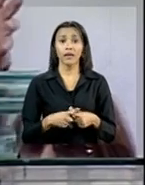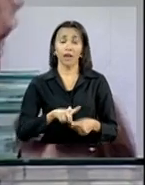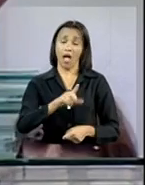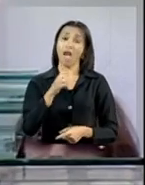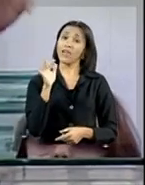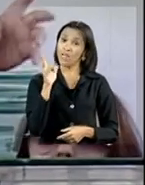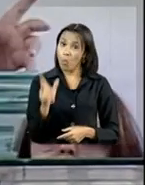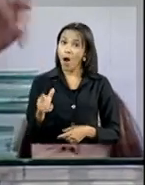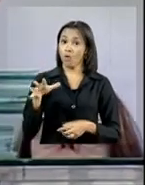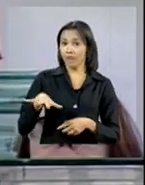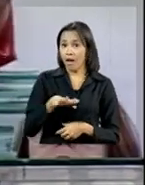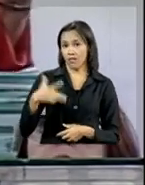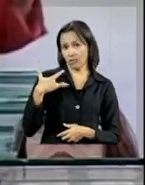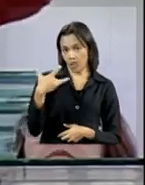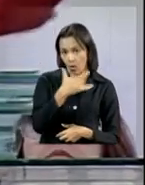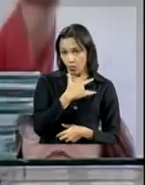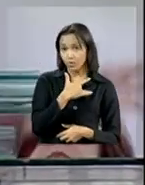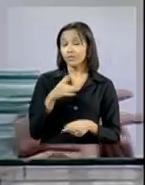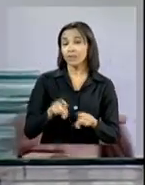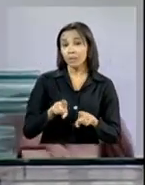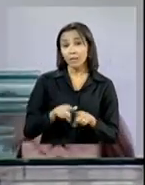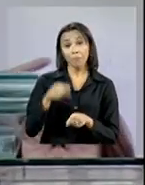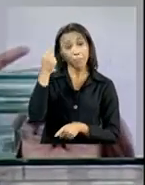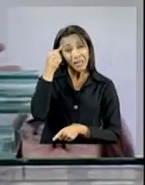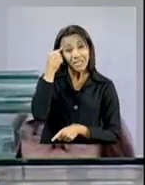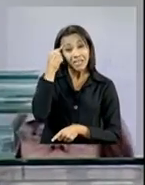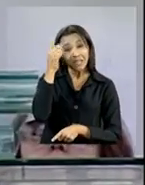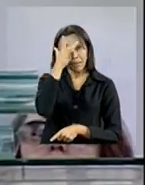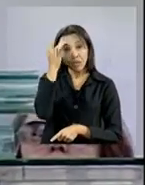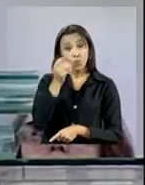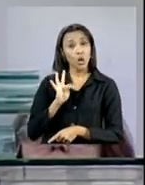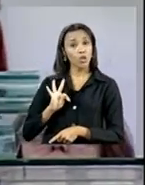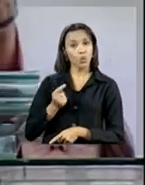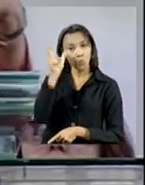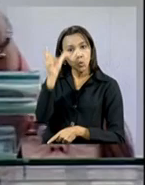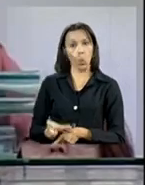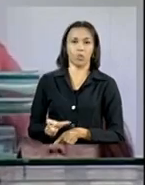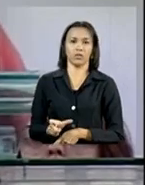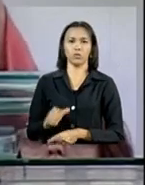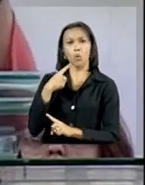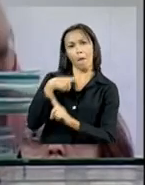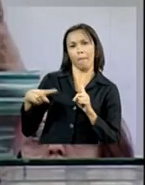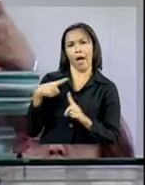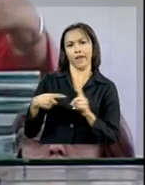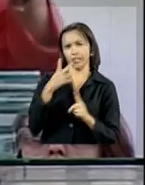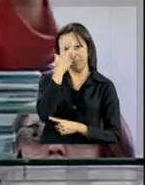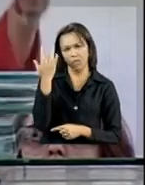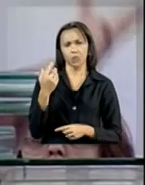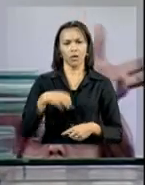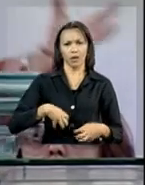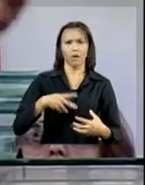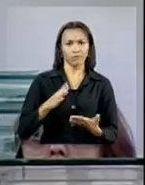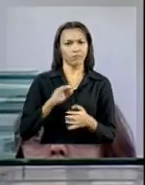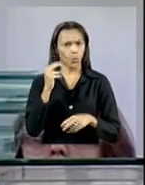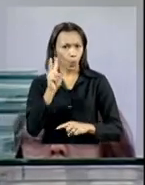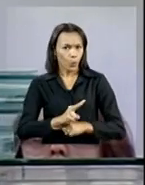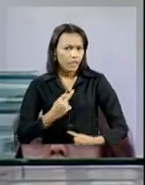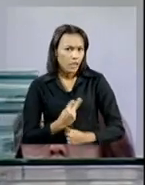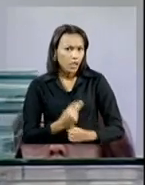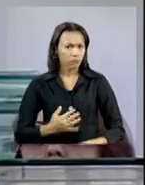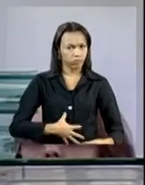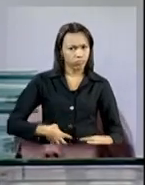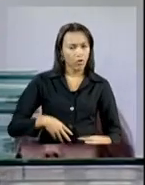na saúde a gente trata da pessoa inteira né Nós tratamos do intestino do estômago do